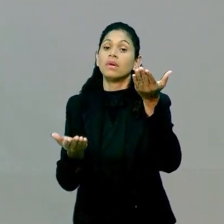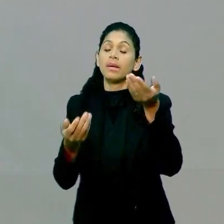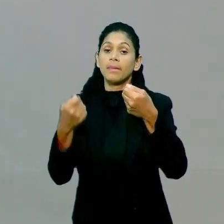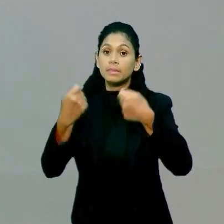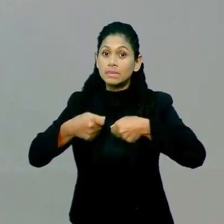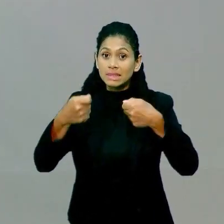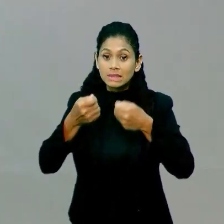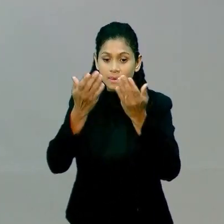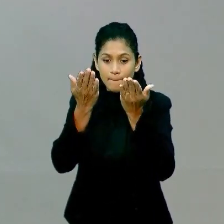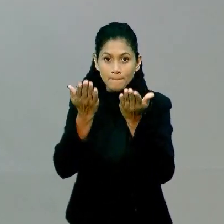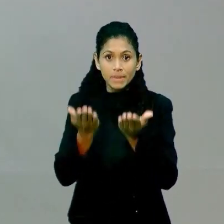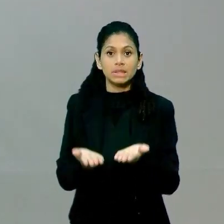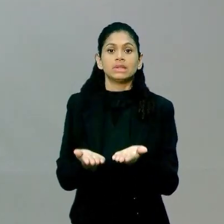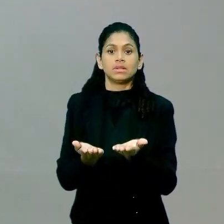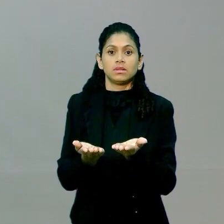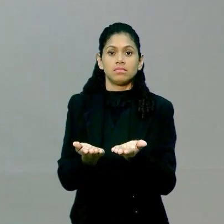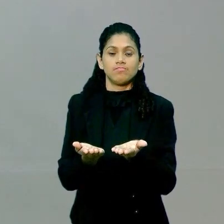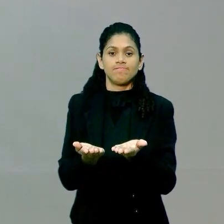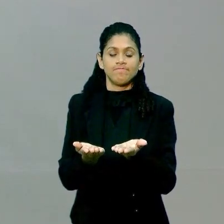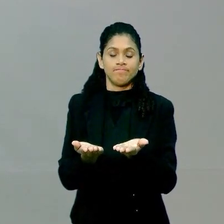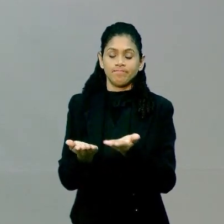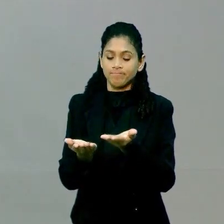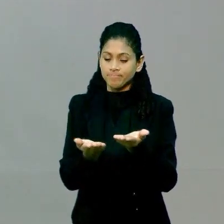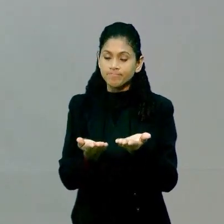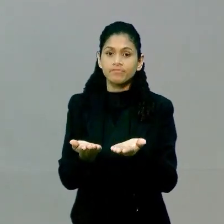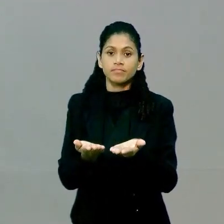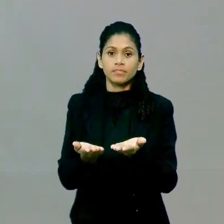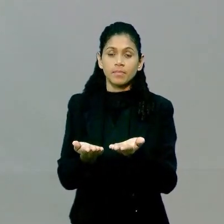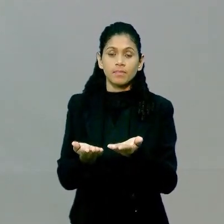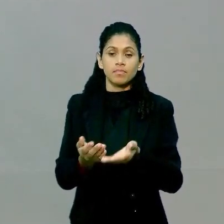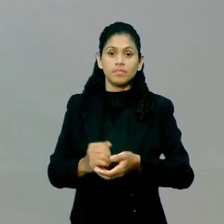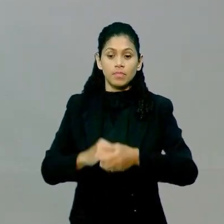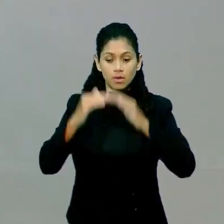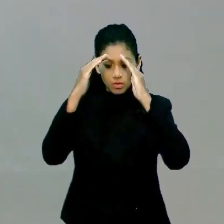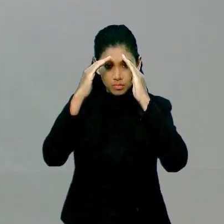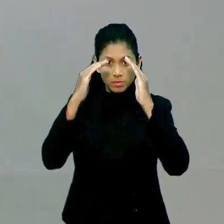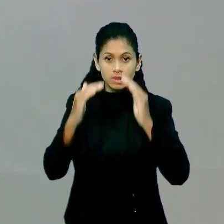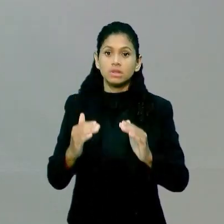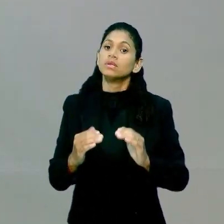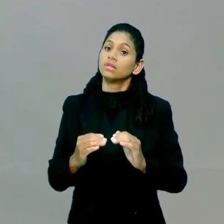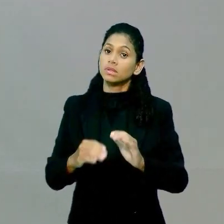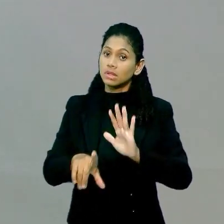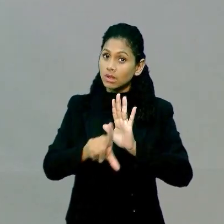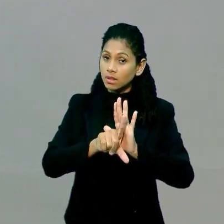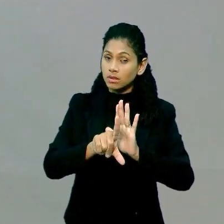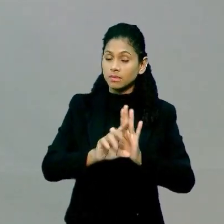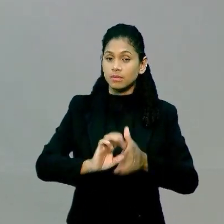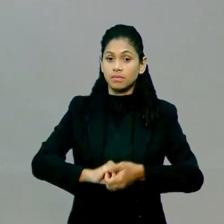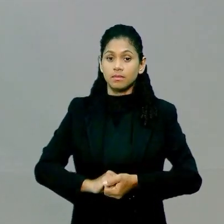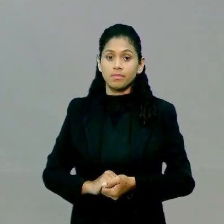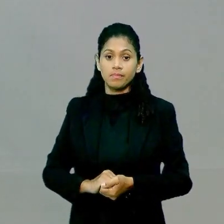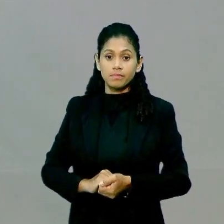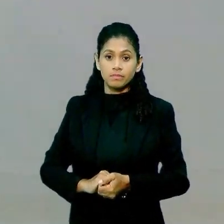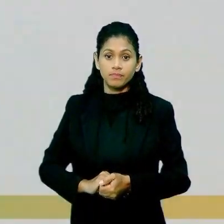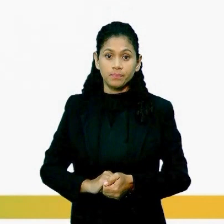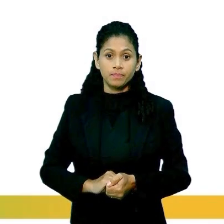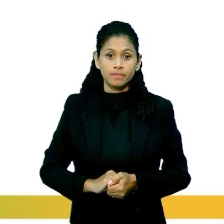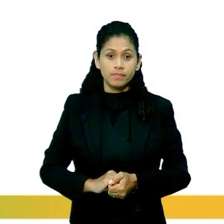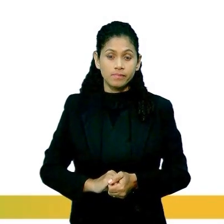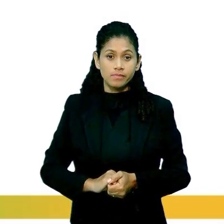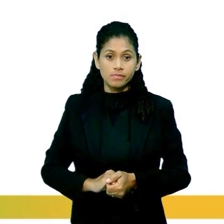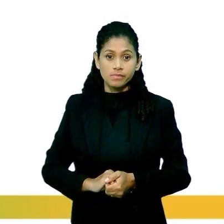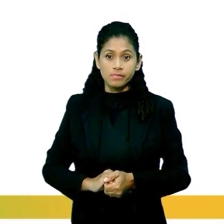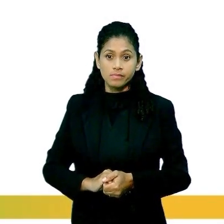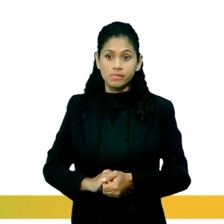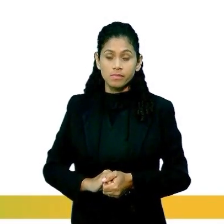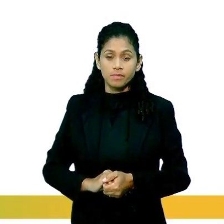o balanceamento para que a gente obedeça a lei de conservação de massas. Então vamos ver como funciona isso aí na tela. Olha